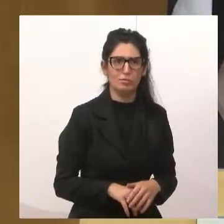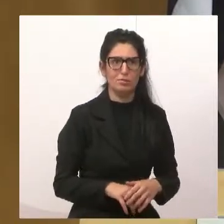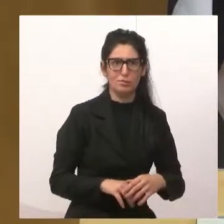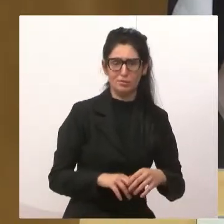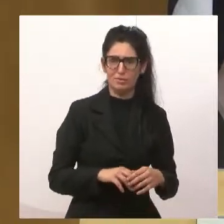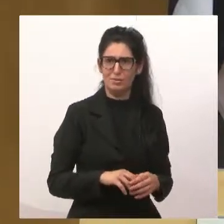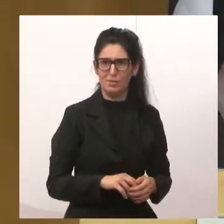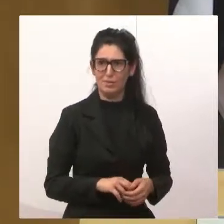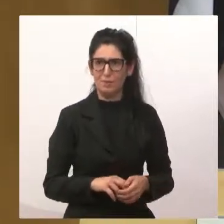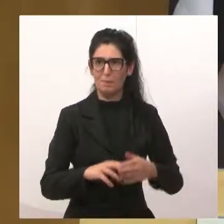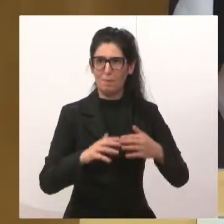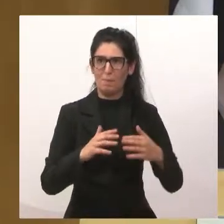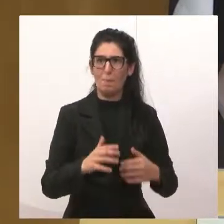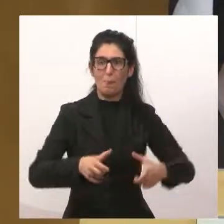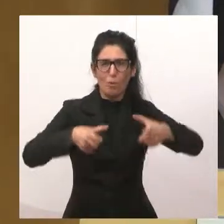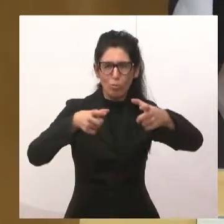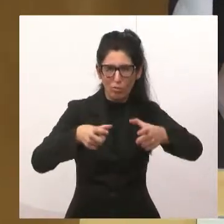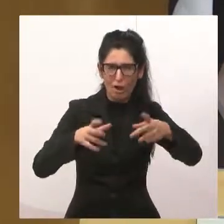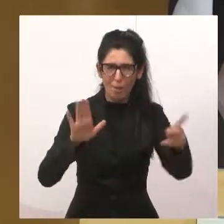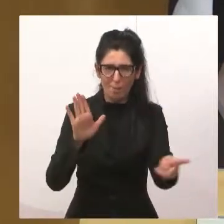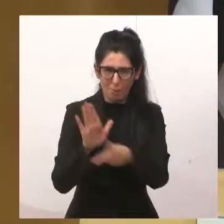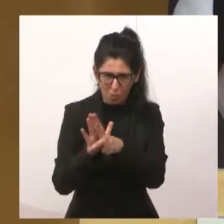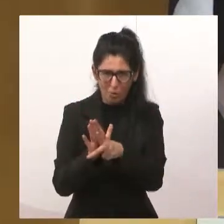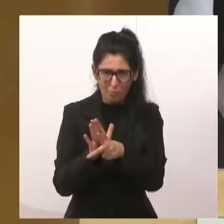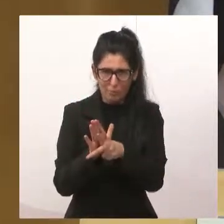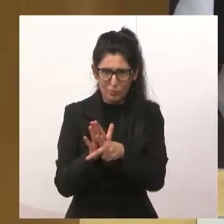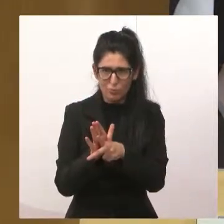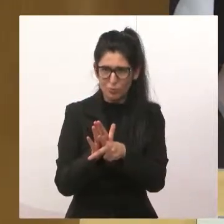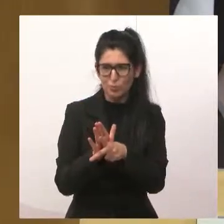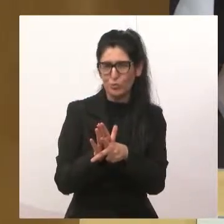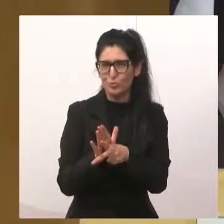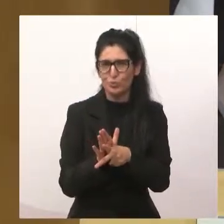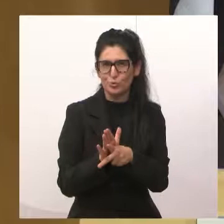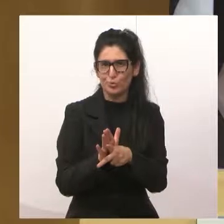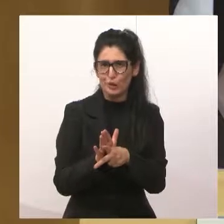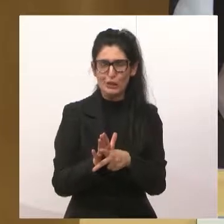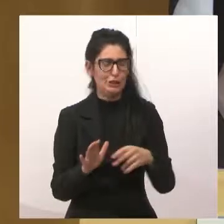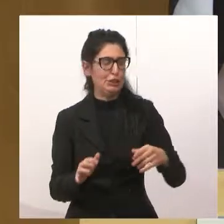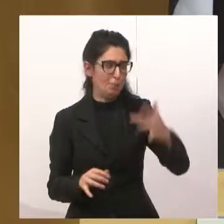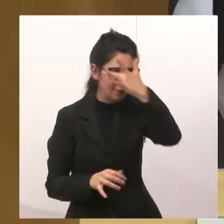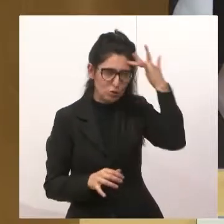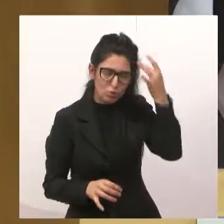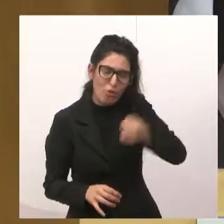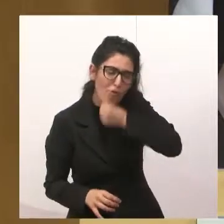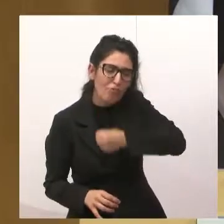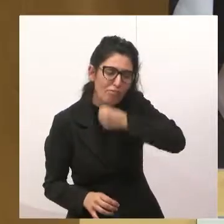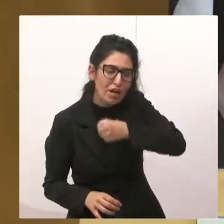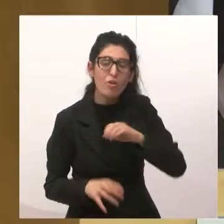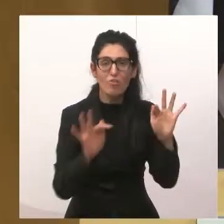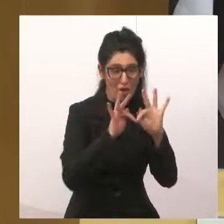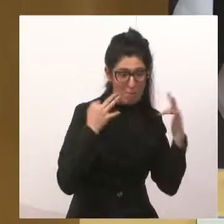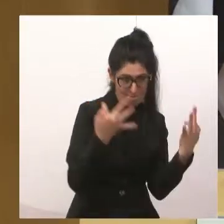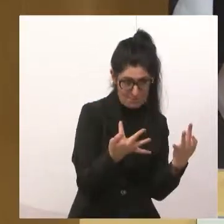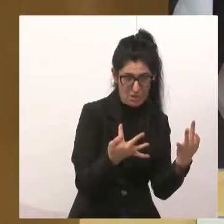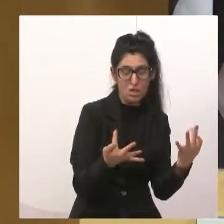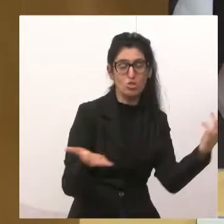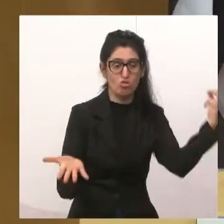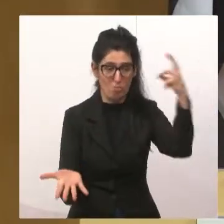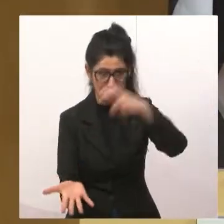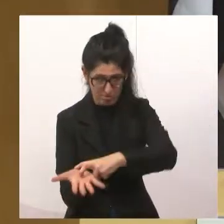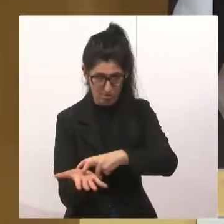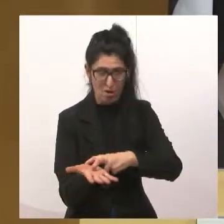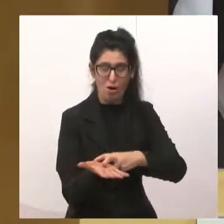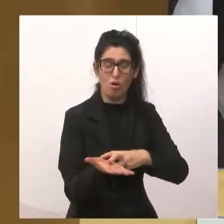fazer o centro-dia. O que é isso? É uma espécie de creche para o idoso, né? A família deixa lá ele de manhã, pega à tarde, para que